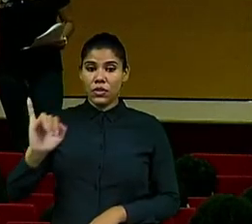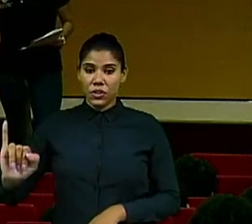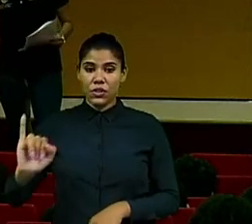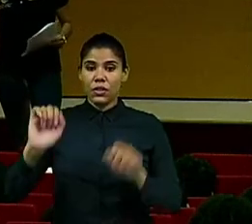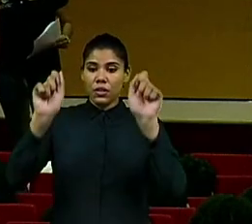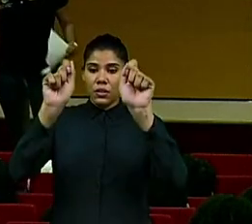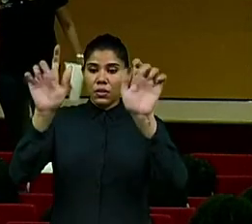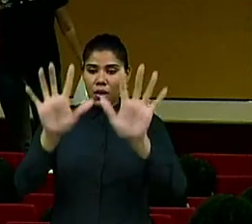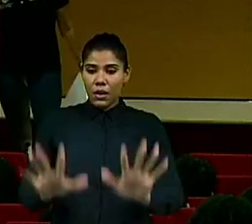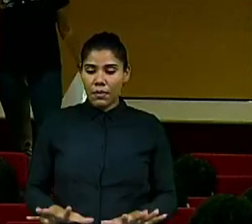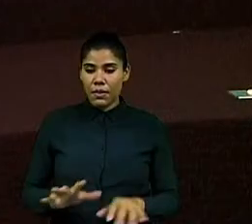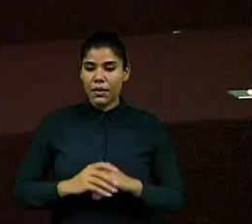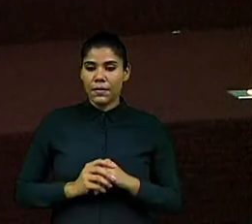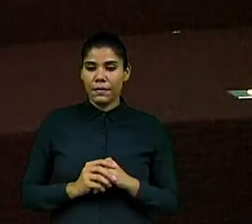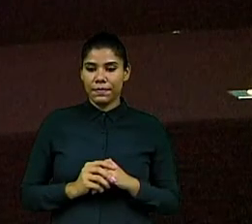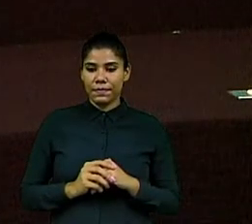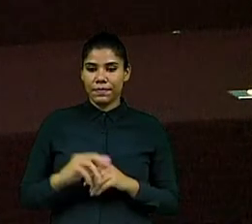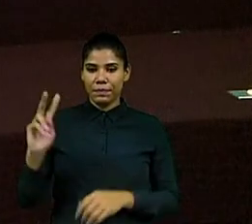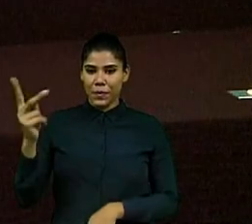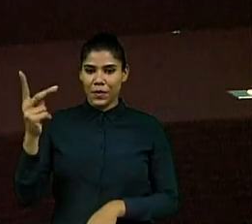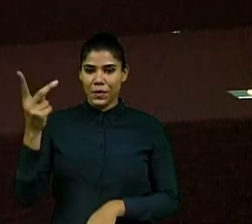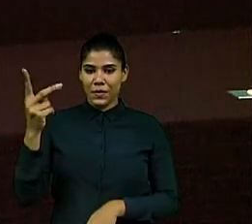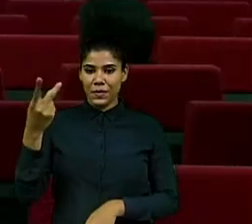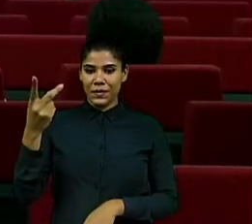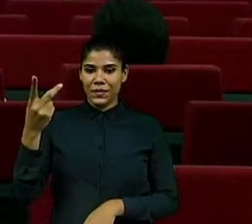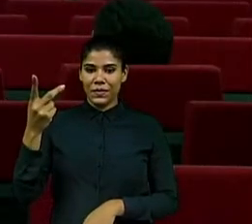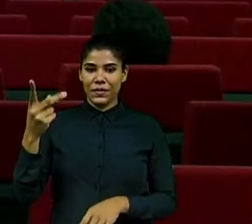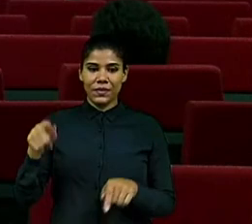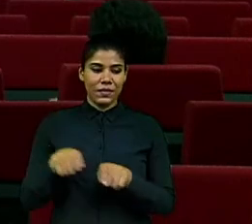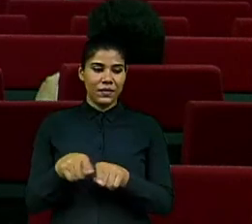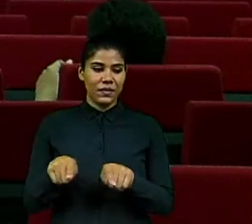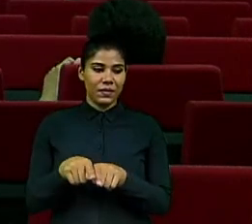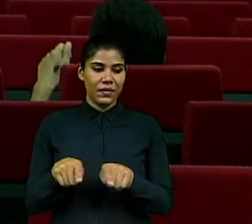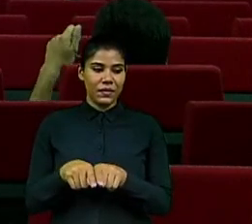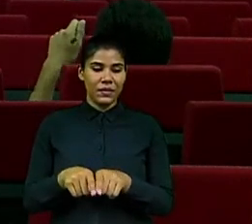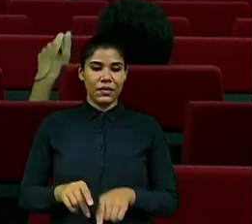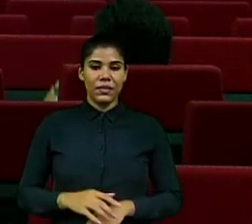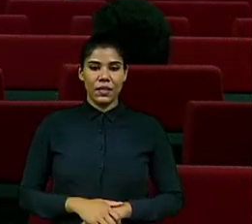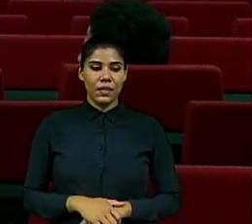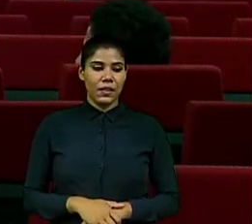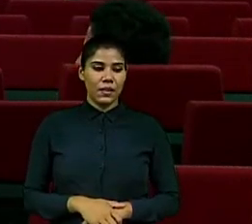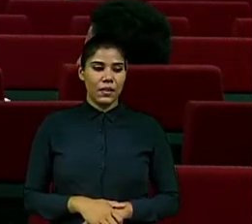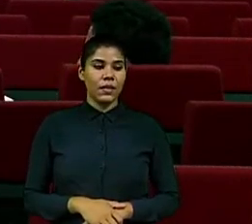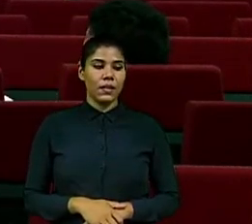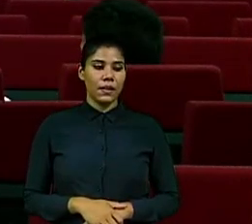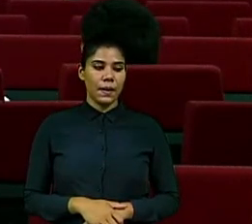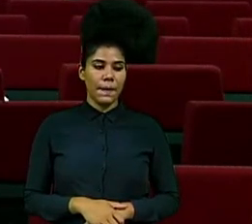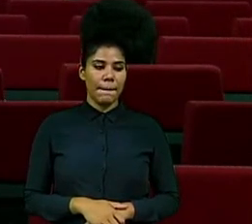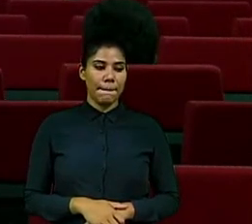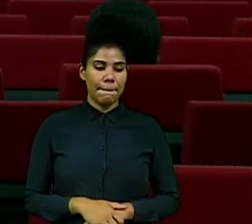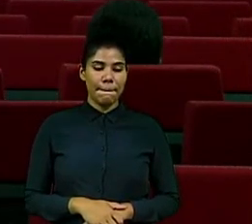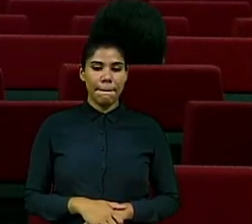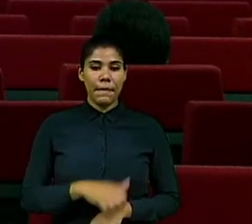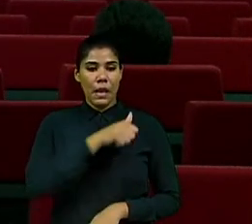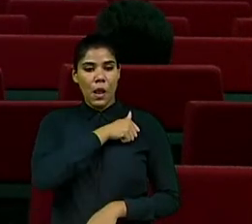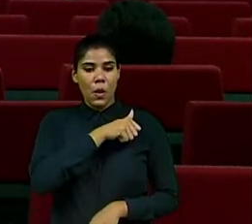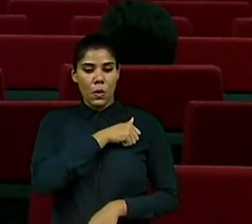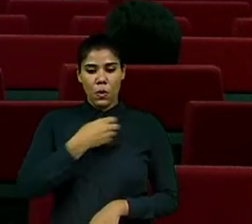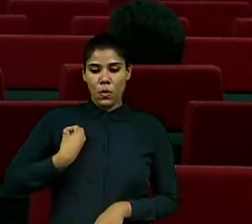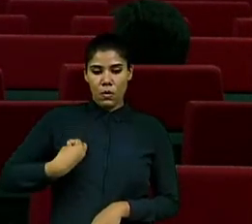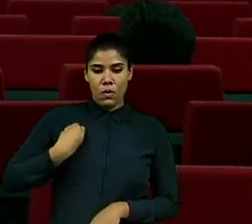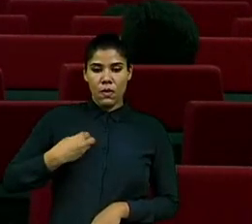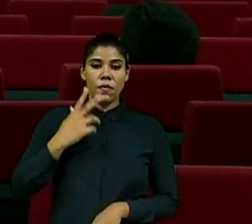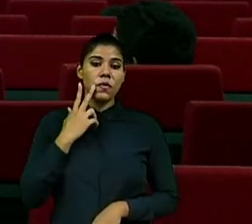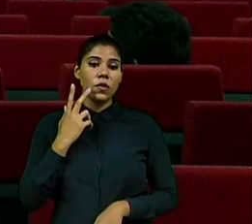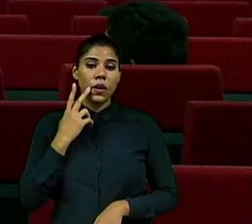especial de Horizonte Ei os alunos que estão aqui em Fortaleza assistindo de